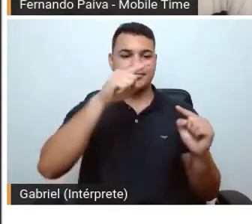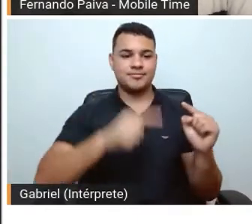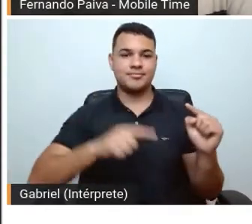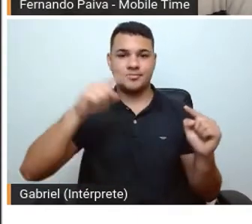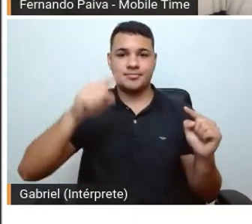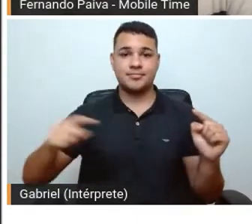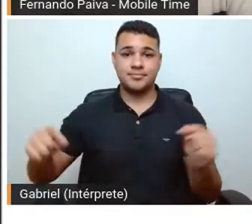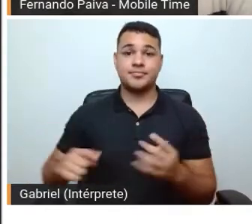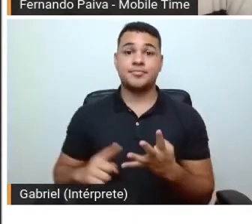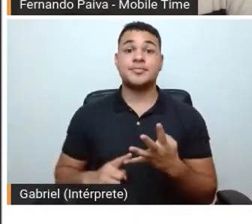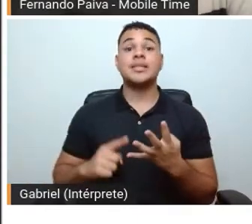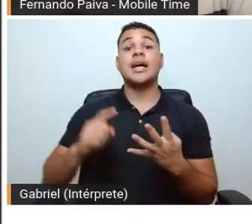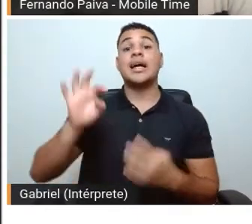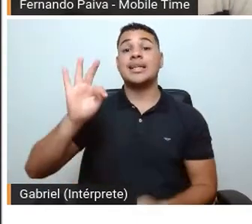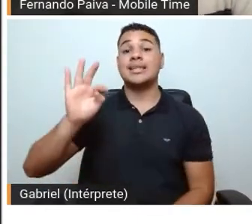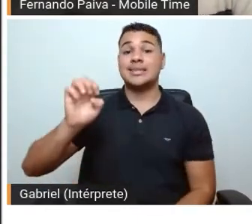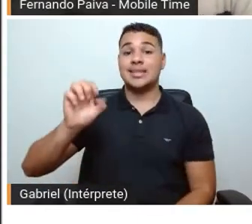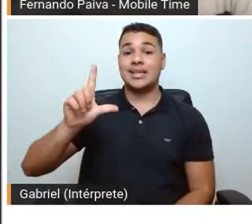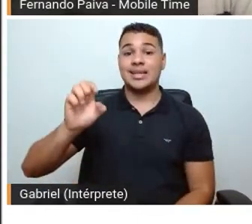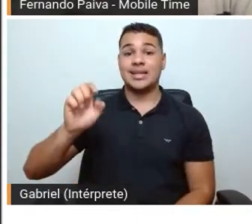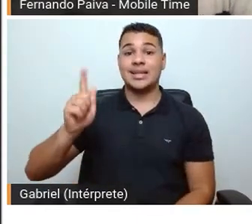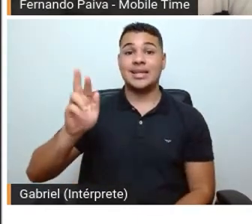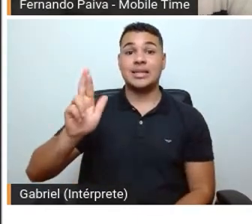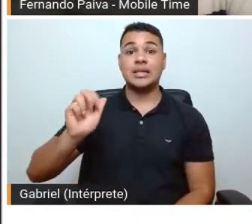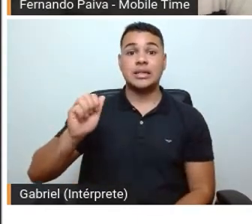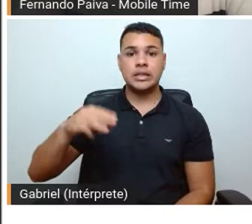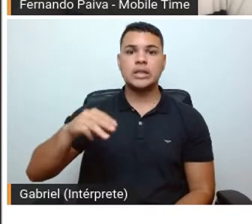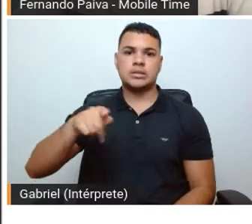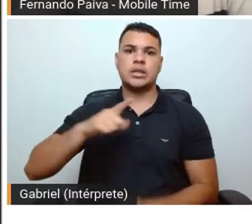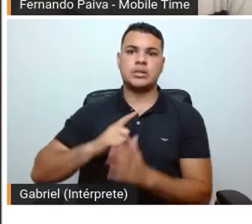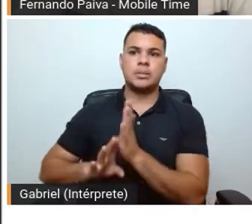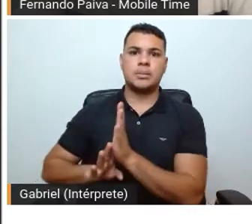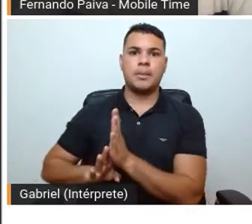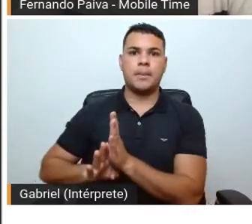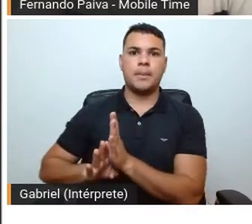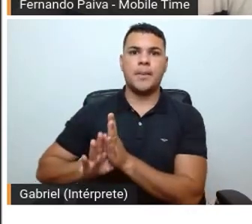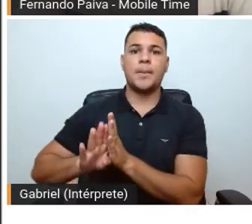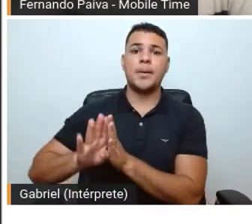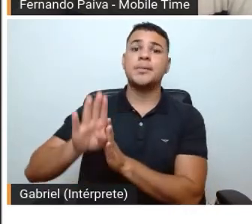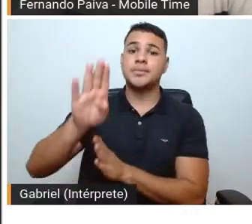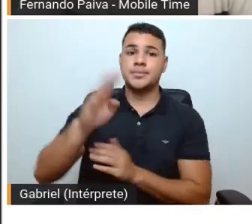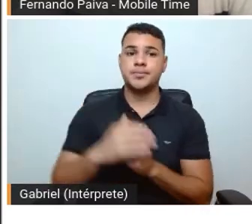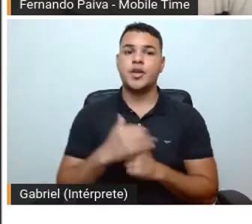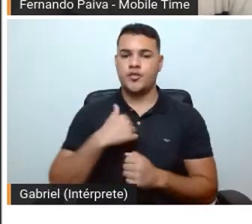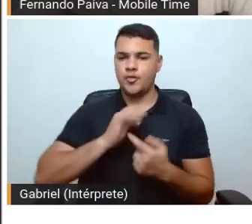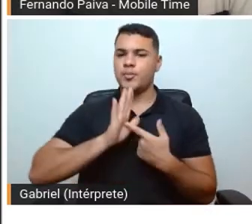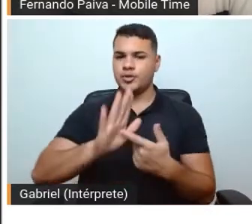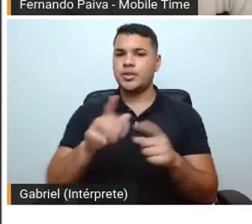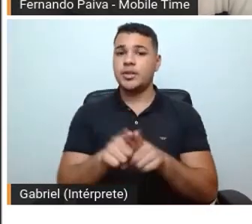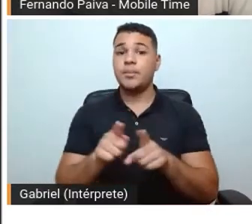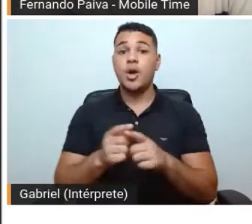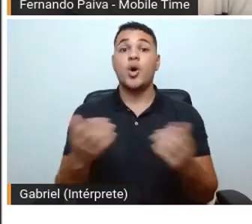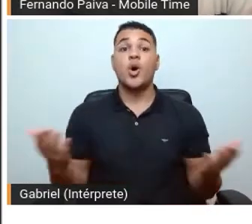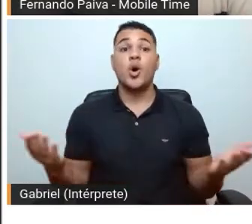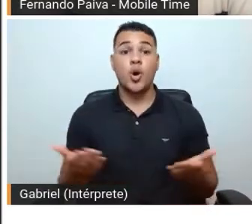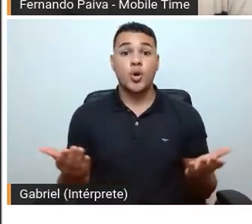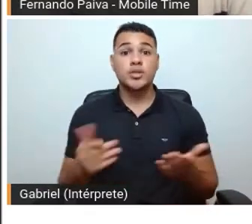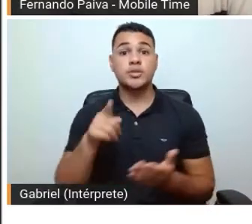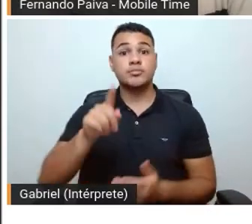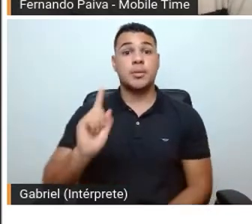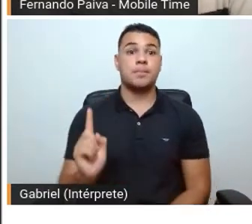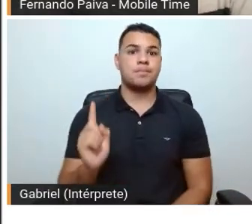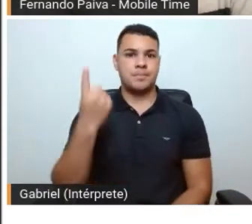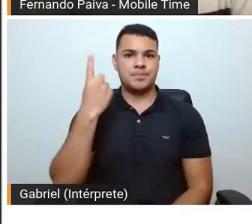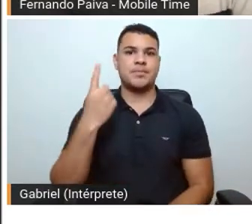telegram tá no Assunção impressionante tá a gente arruma está em seguida Hoje ele tá é pela primeira vez